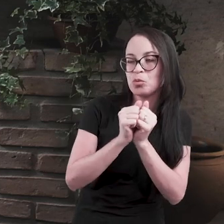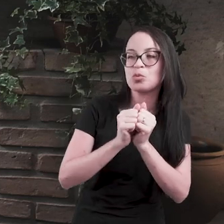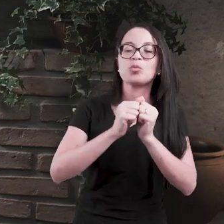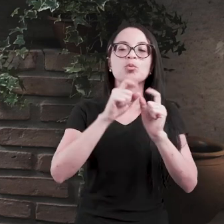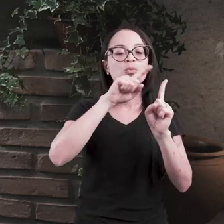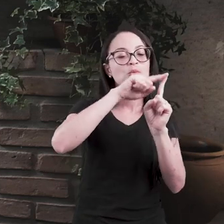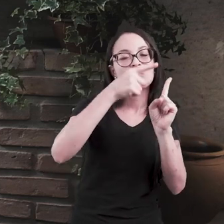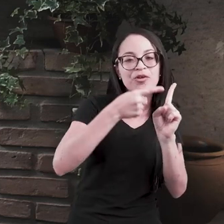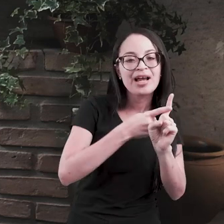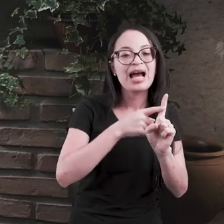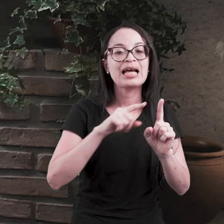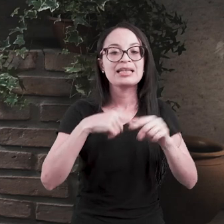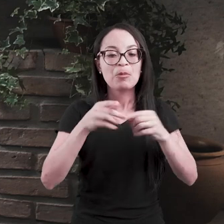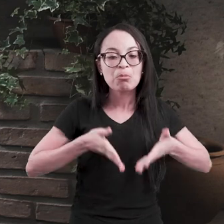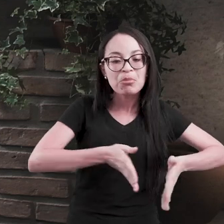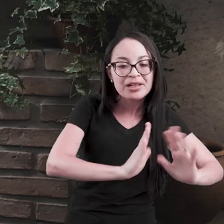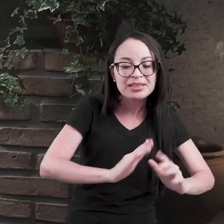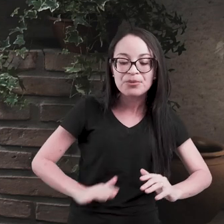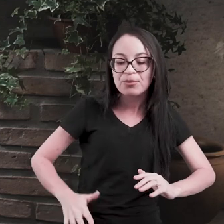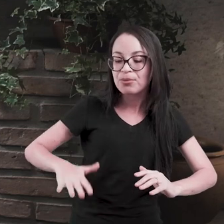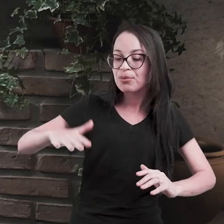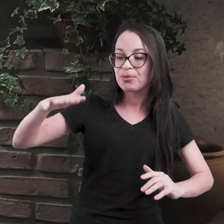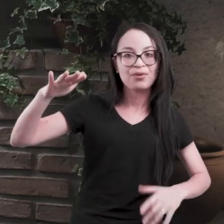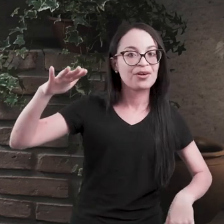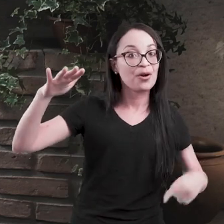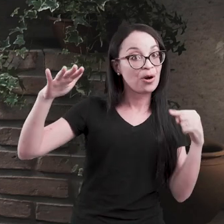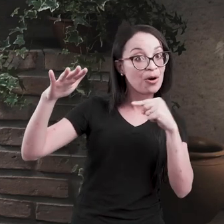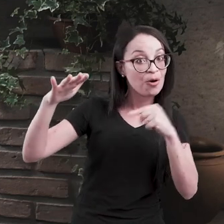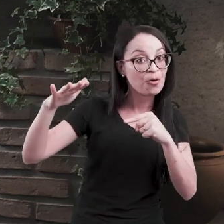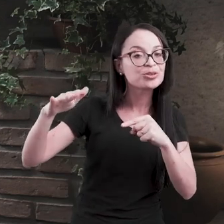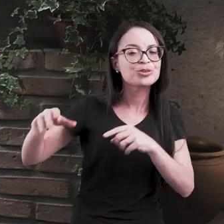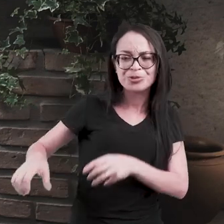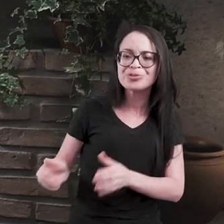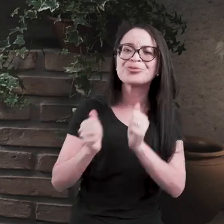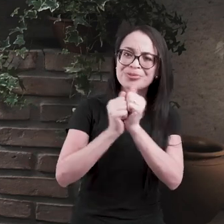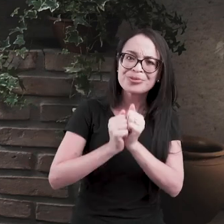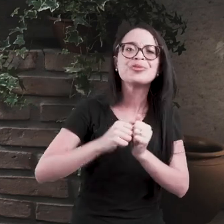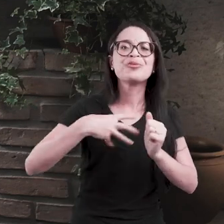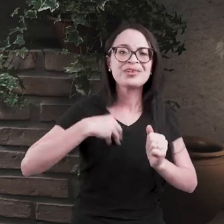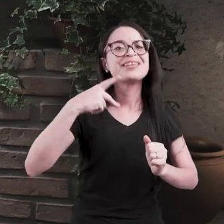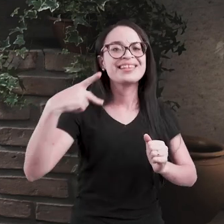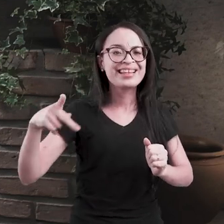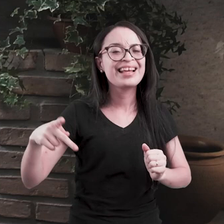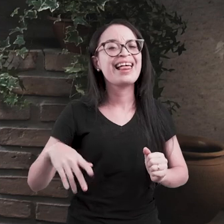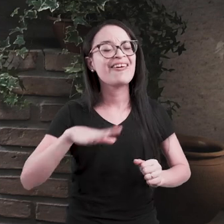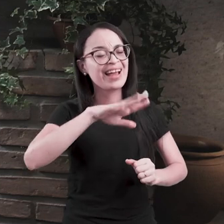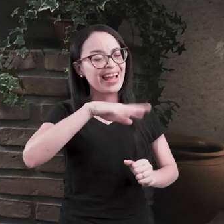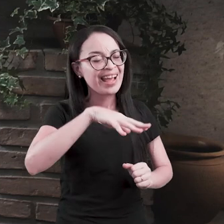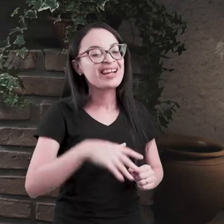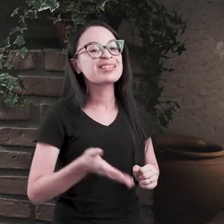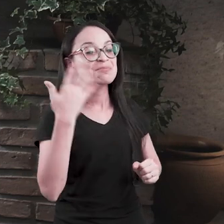foi crescendo, o menino nasceu. E hoje eles levam os filhos dele e eles dizem,